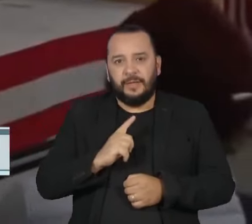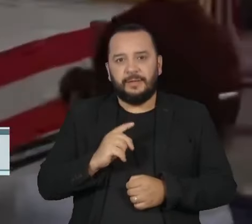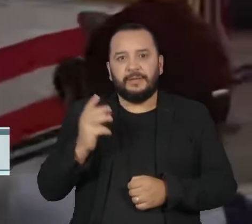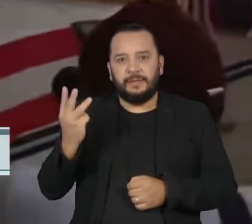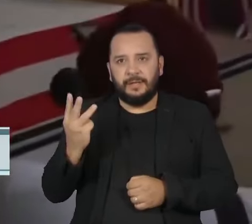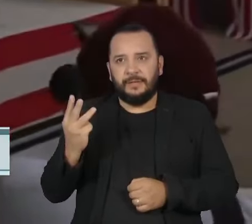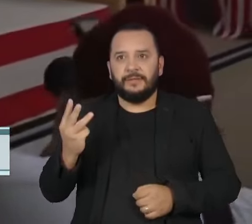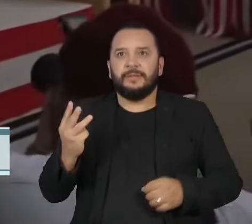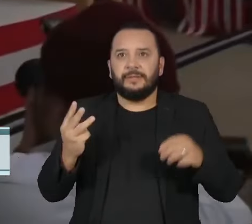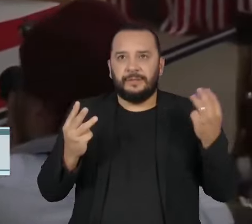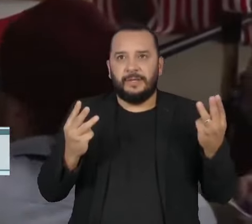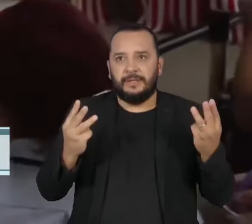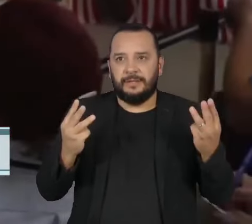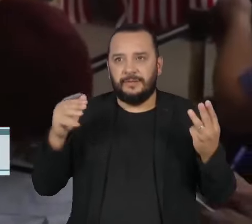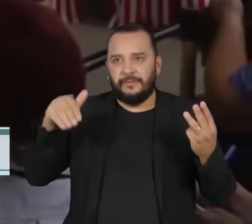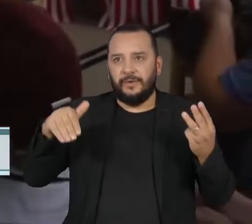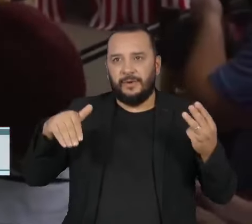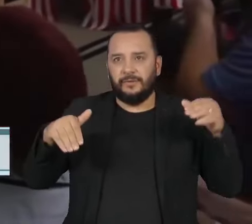um.